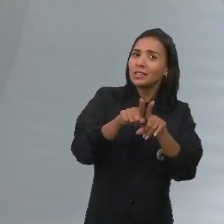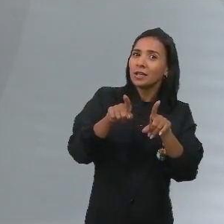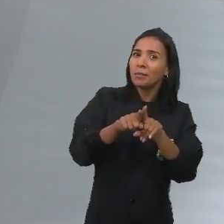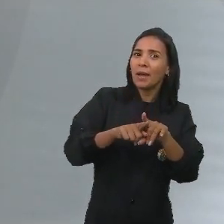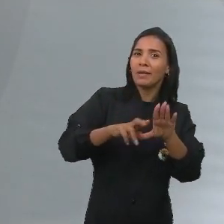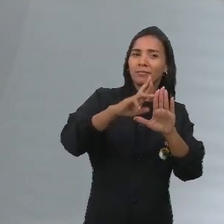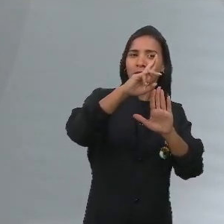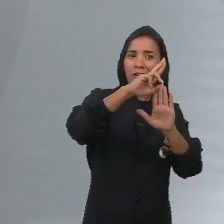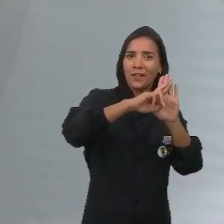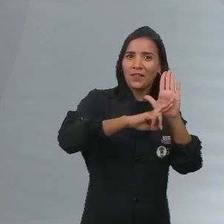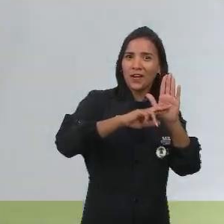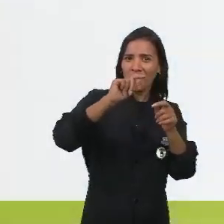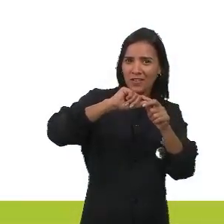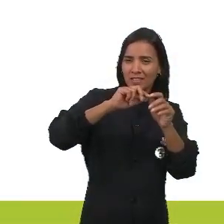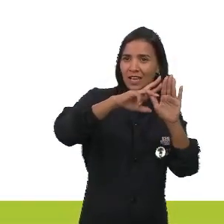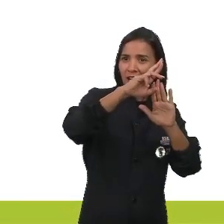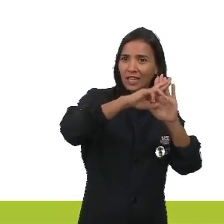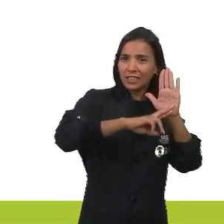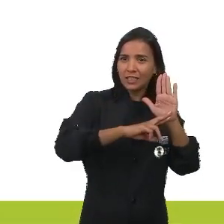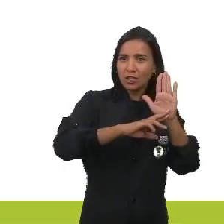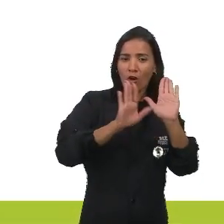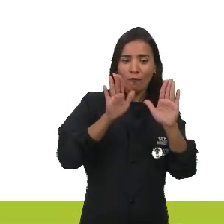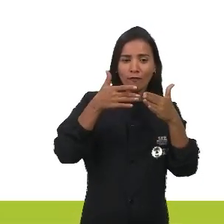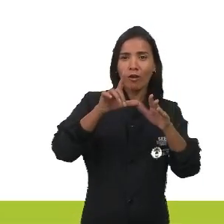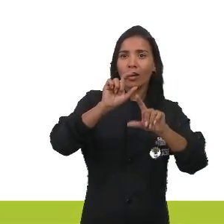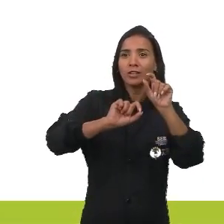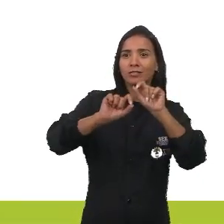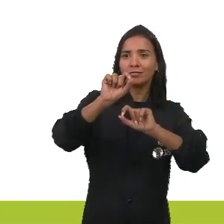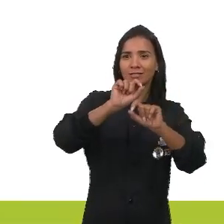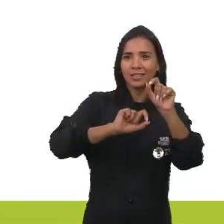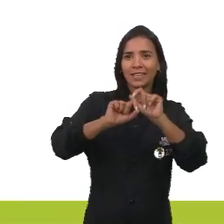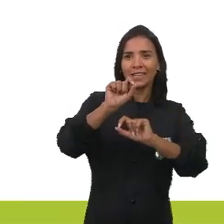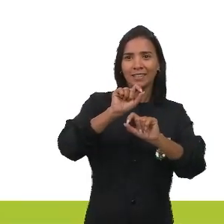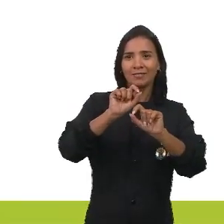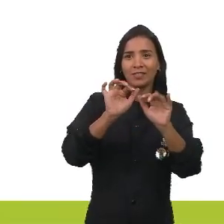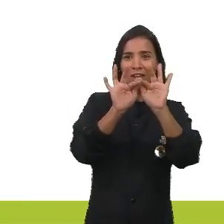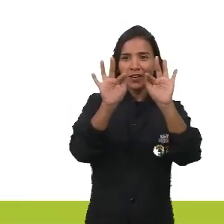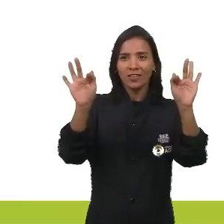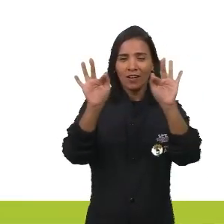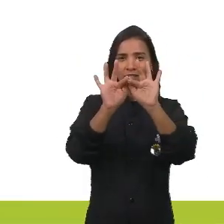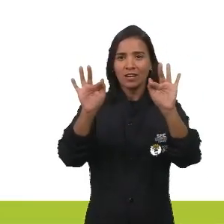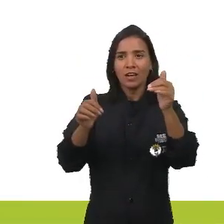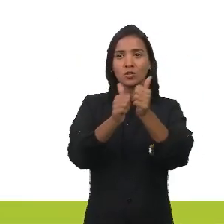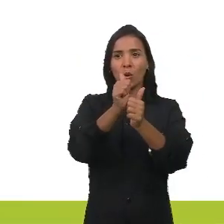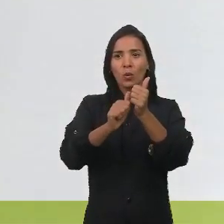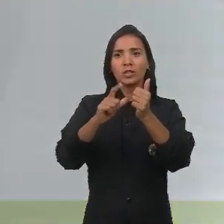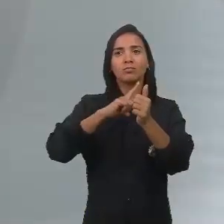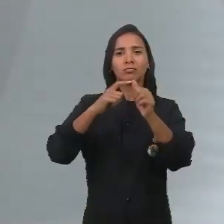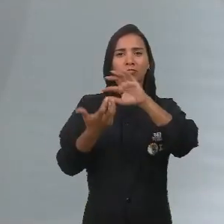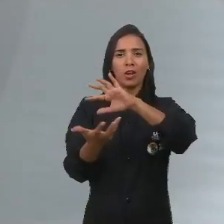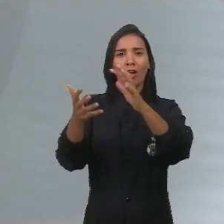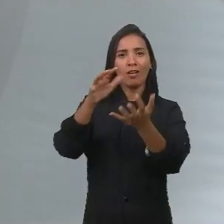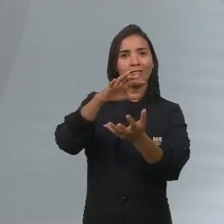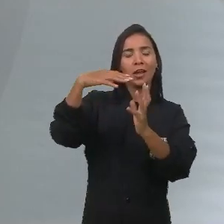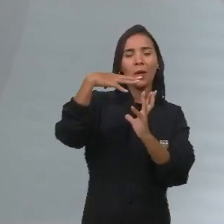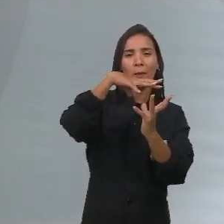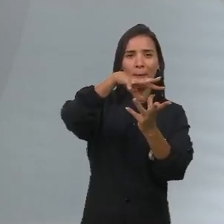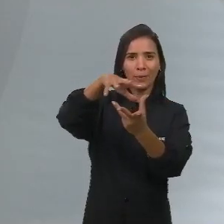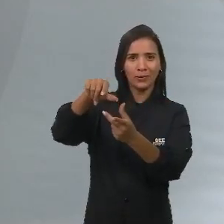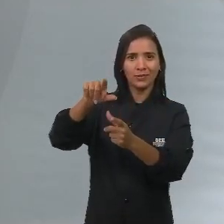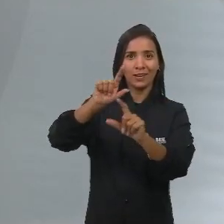educação física aqui ó Nelson Mandela o esporte tem o poder de mudar o mundo isso aqui na redação ali meu